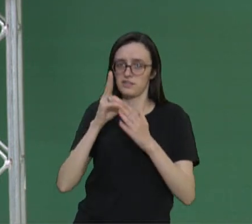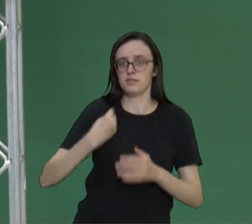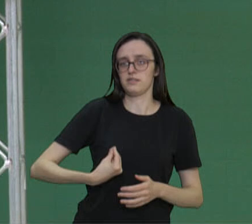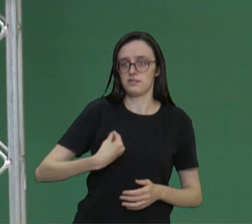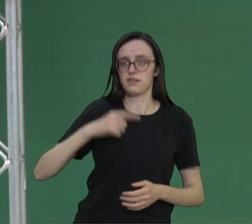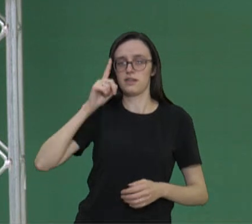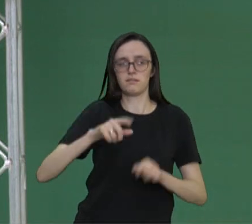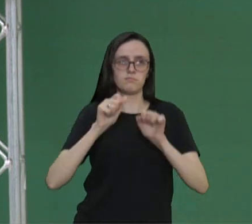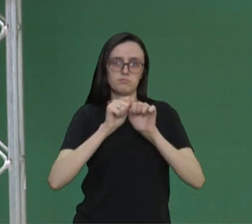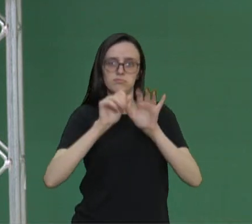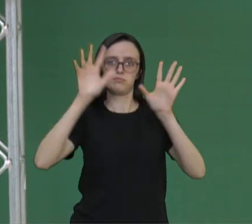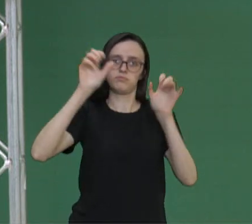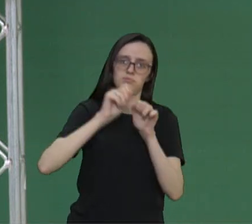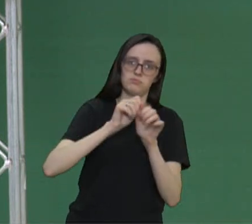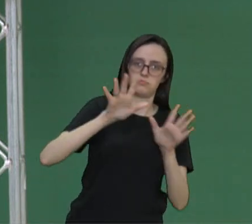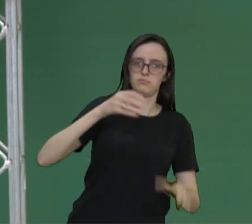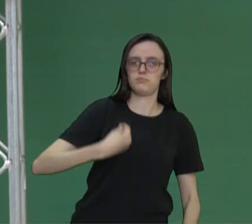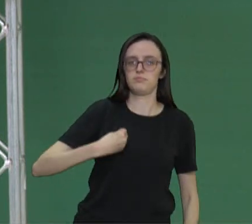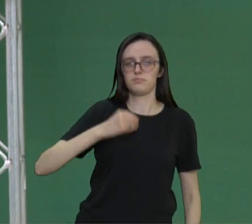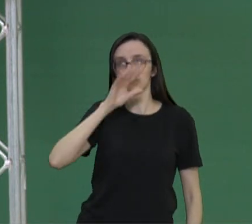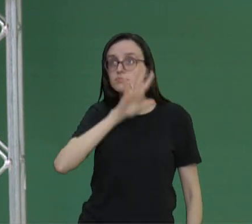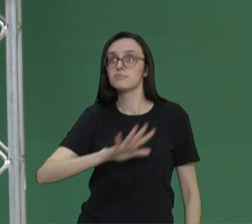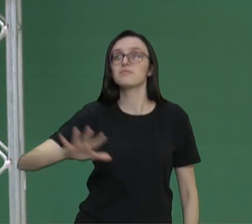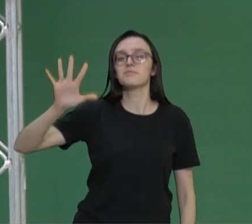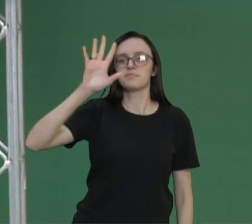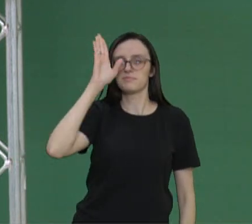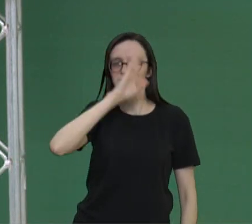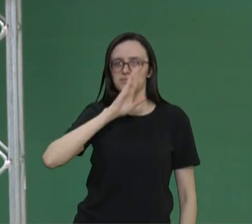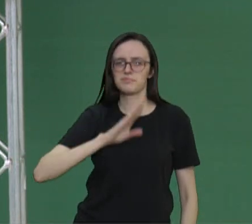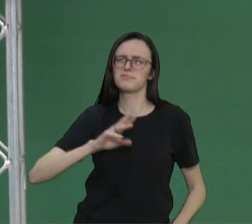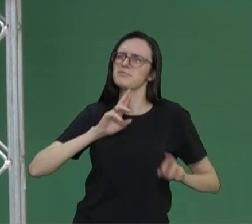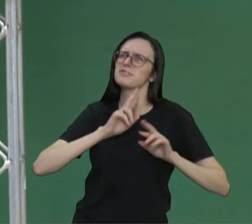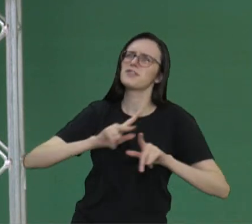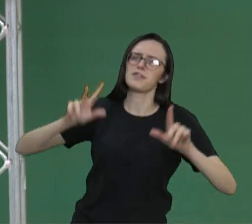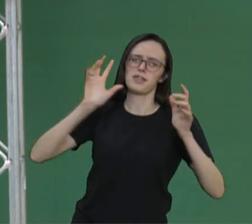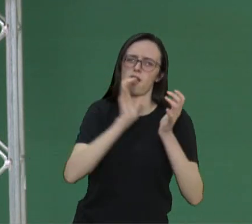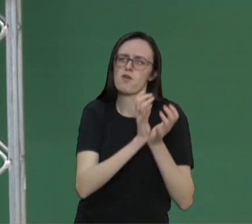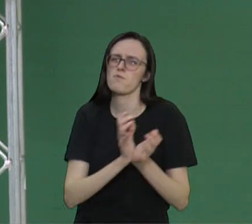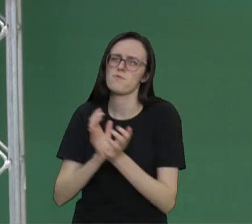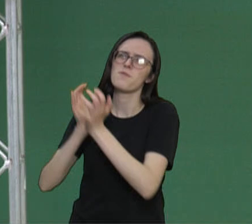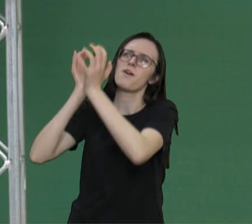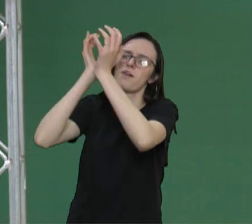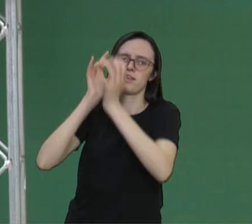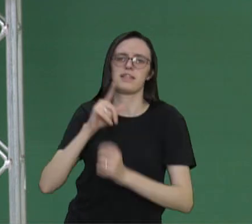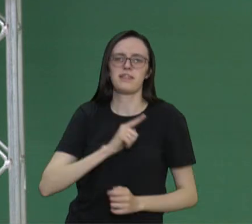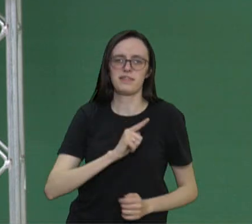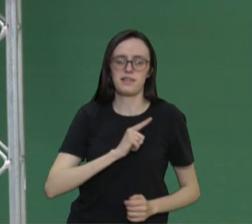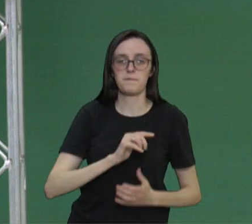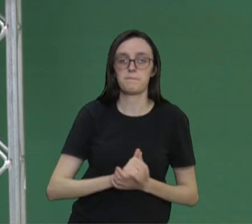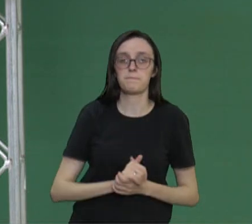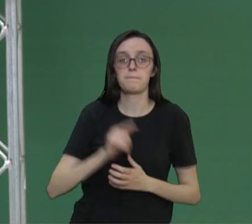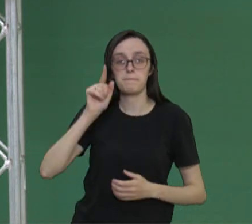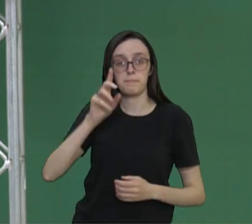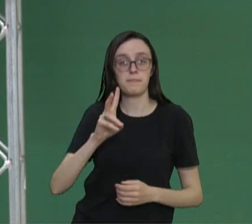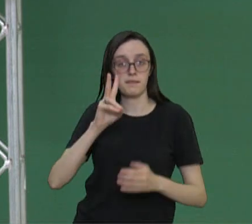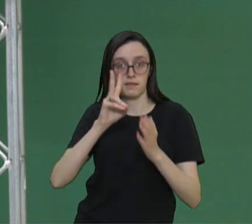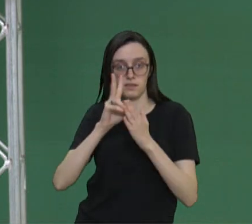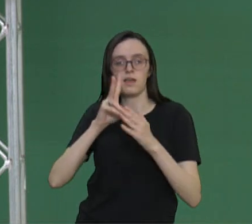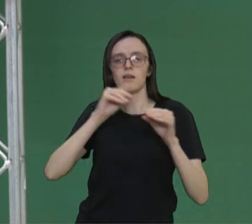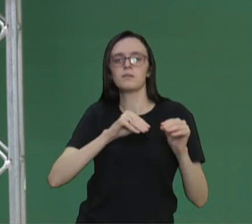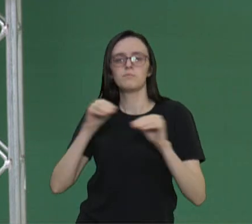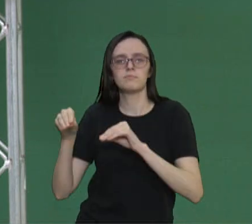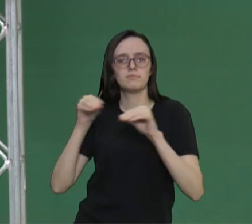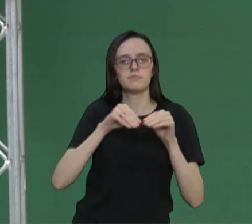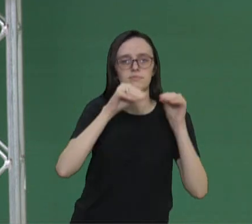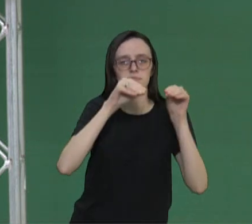estavam distribuídos em todo o território do Brasil, de várias tribos diferentes, né? Esses índios, eles eram nômades,